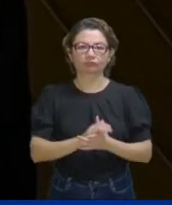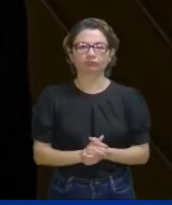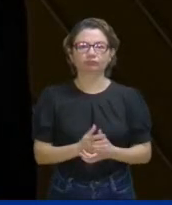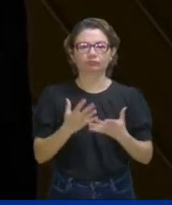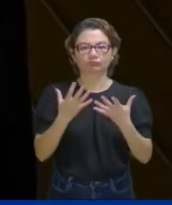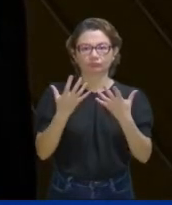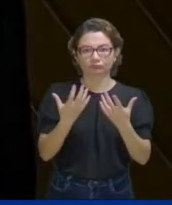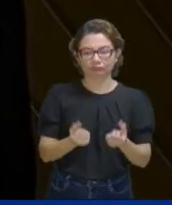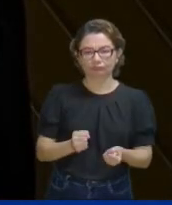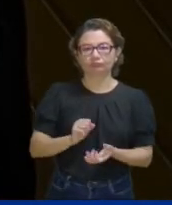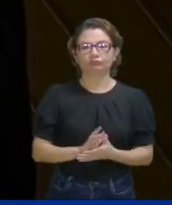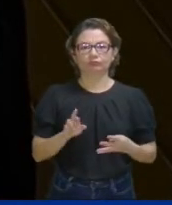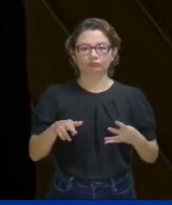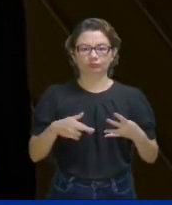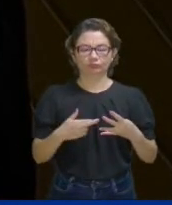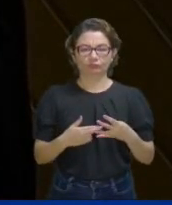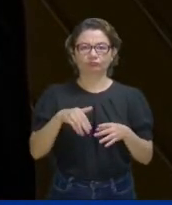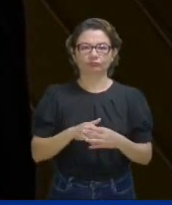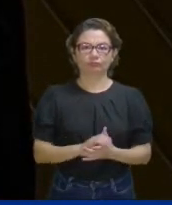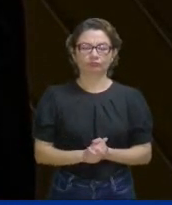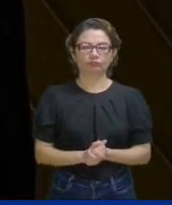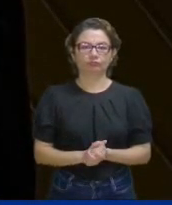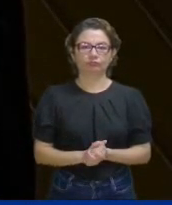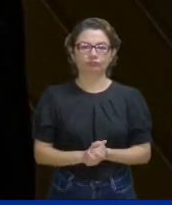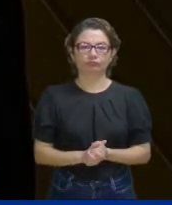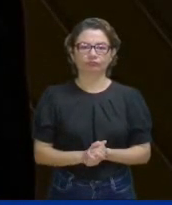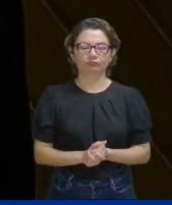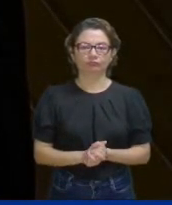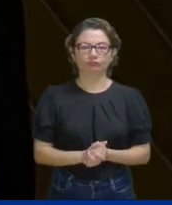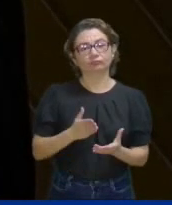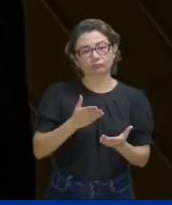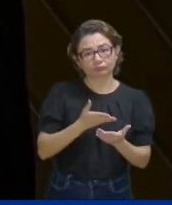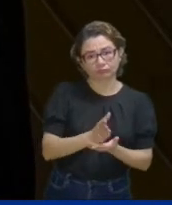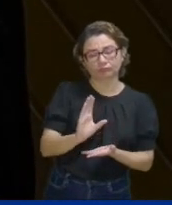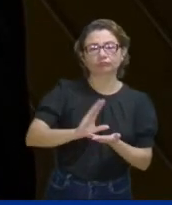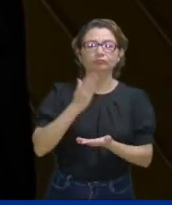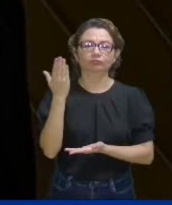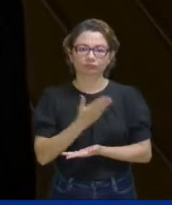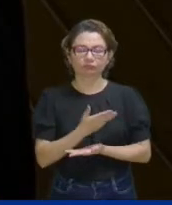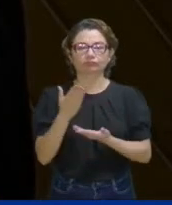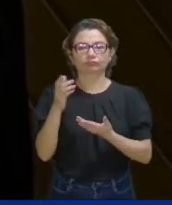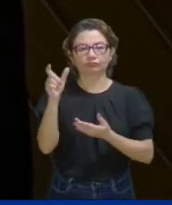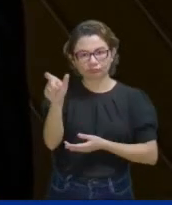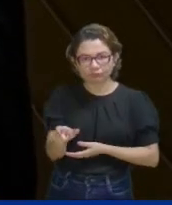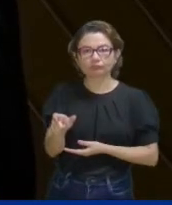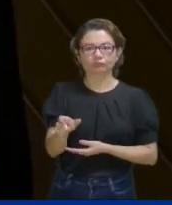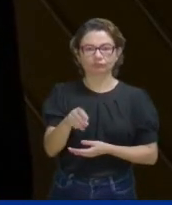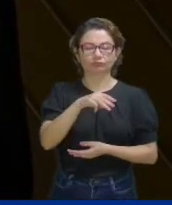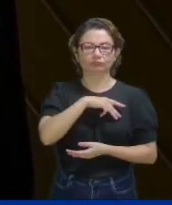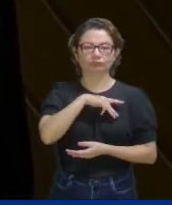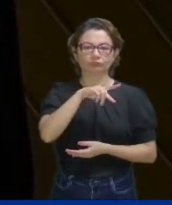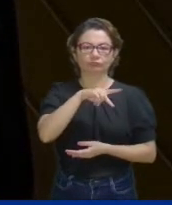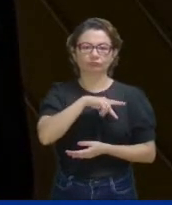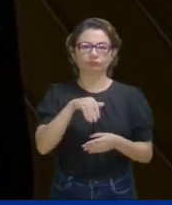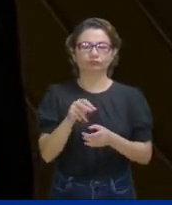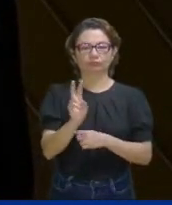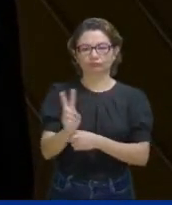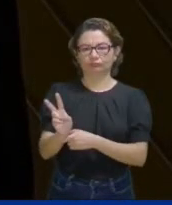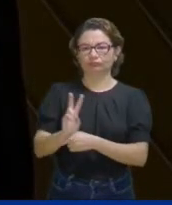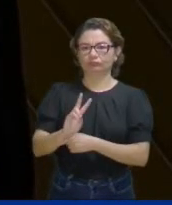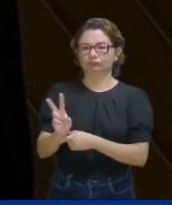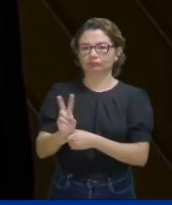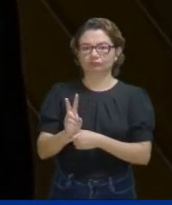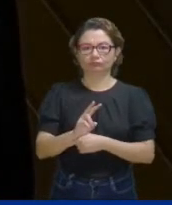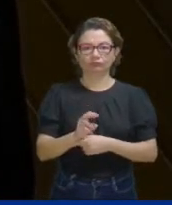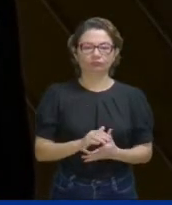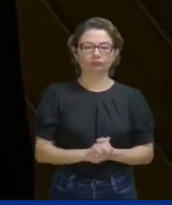provida o recurso eleitoral e afaste a desaprovação das contas da embargante. O Ministério Público Eleitoral, na qualidade fiscal da